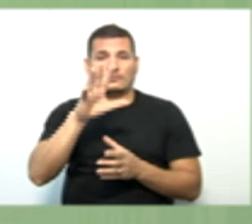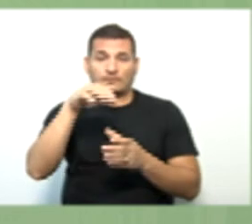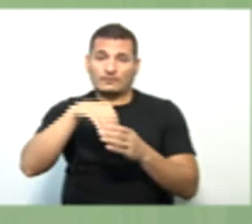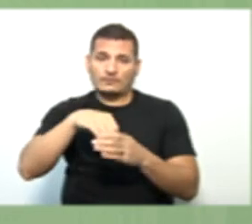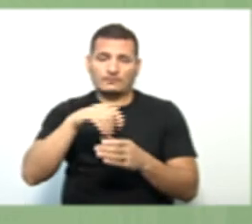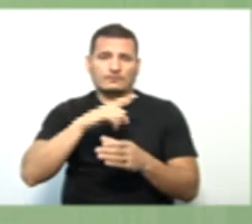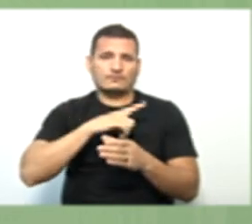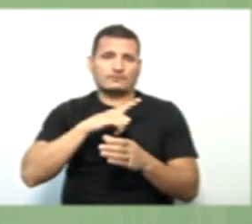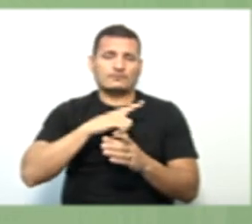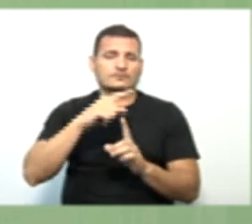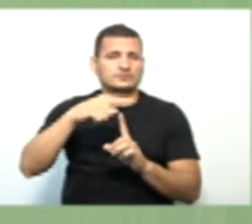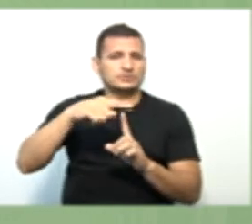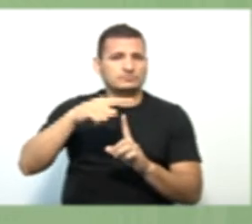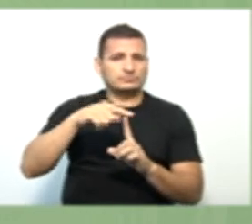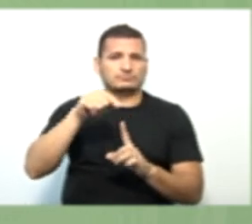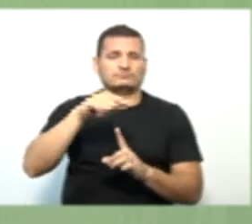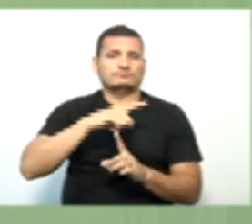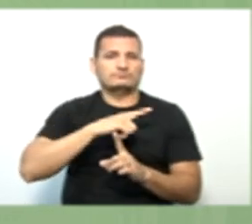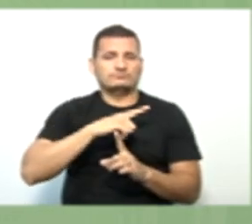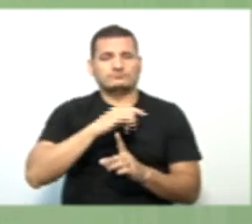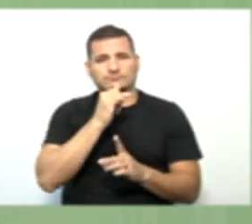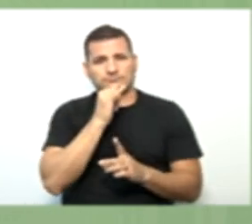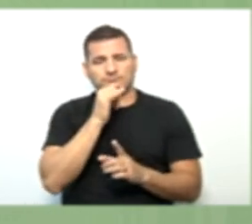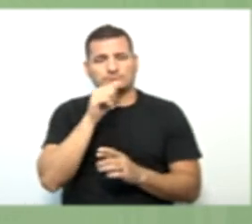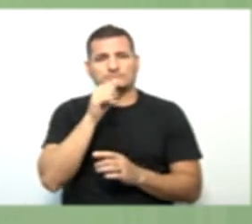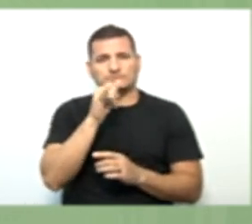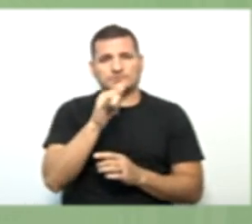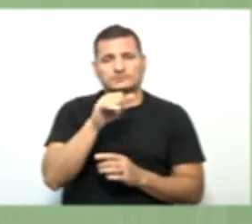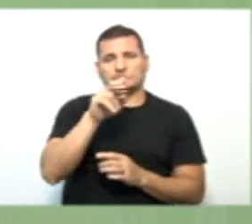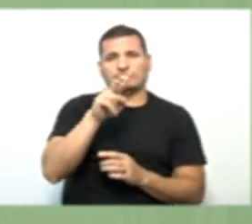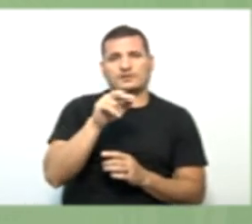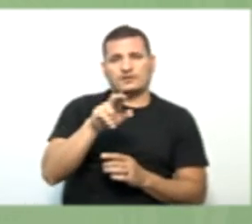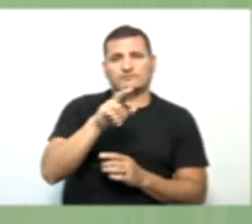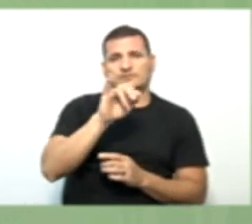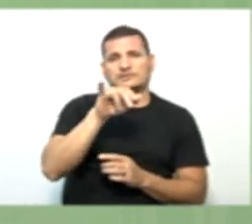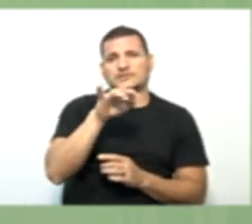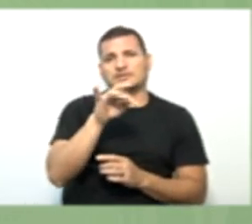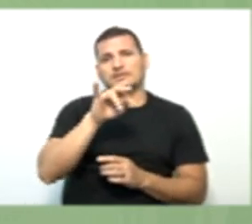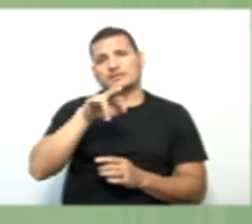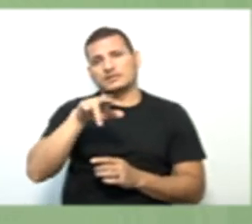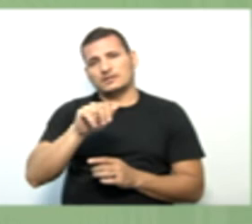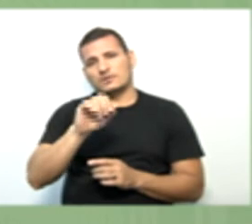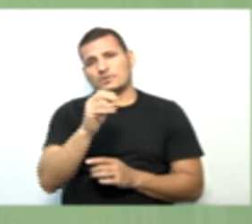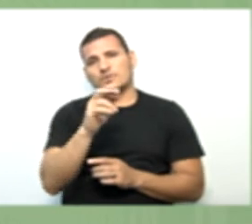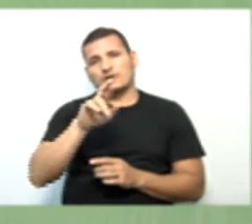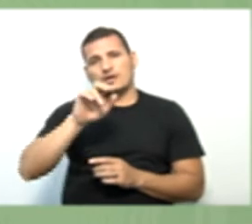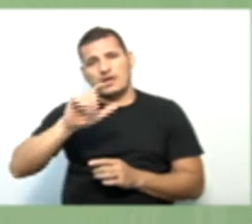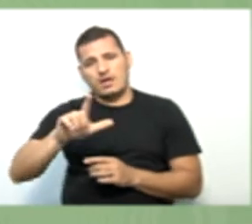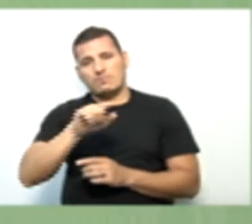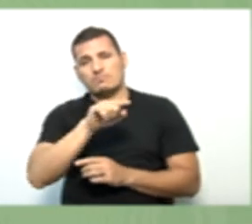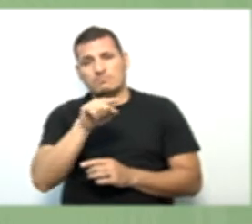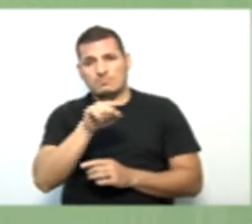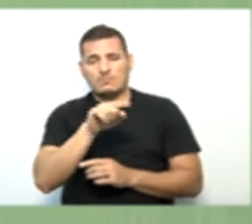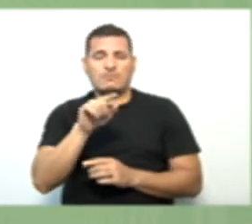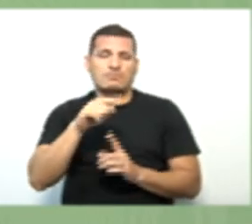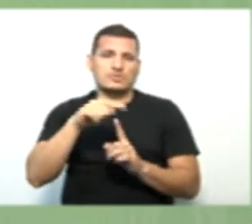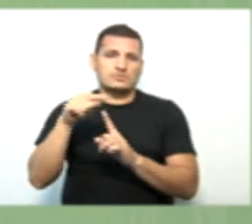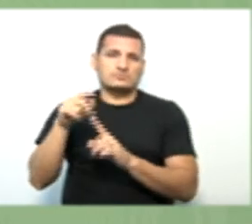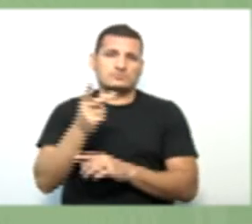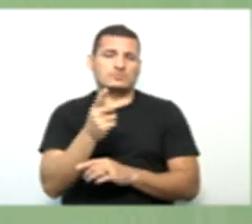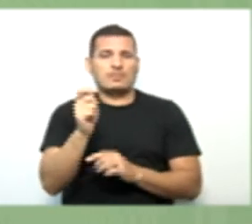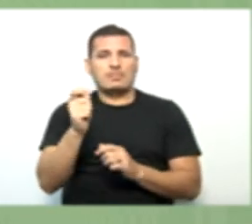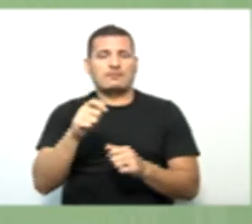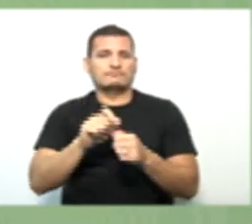no tipo que essa variável assume. Por exemplo, se é uma variável inteira ou real, eu vou poder fazer uma conta com essa variável, uma expressão